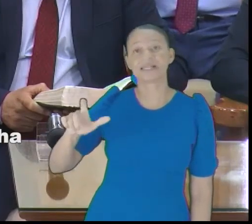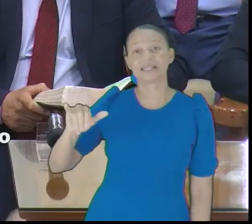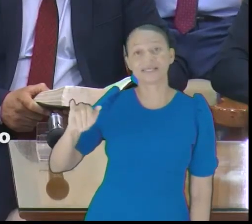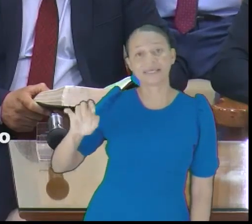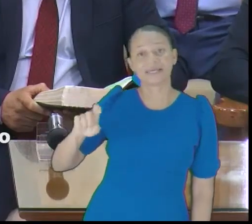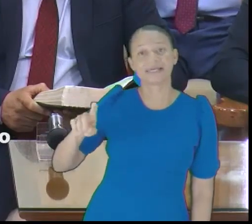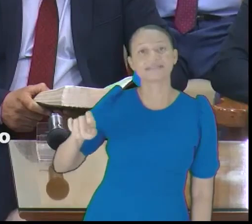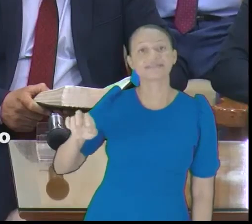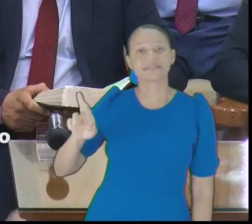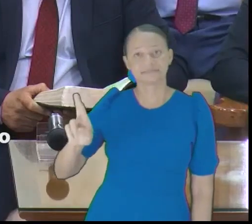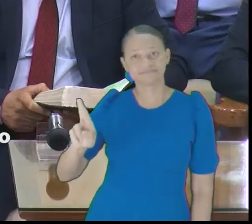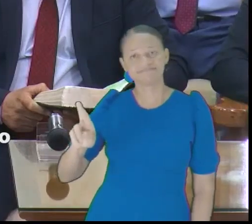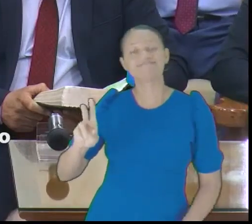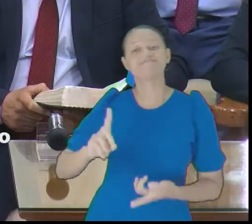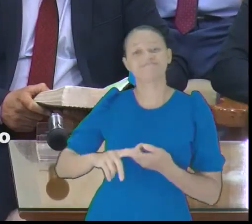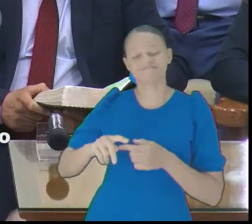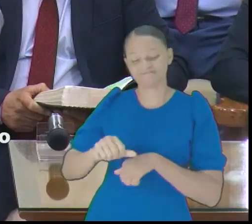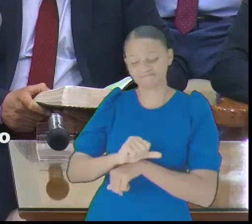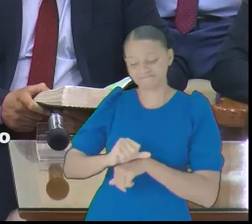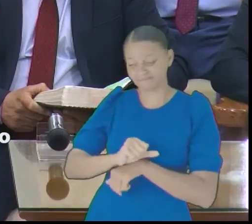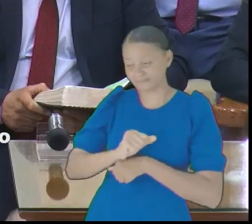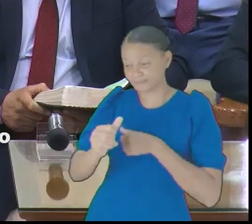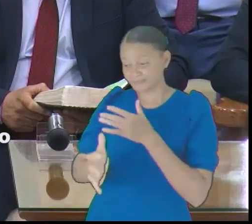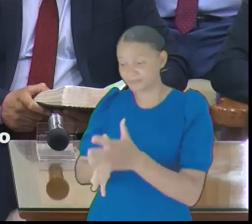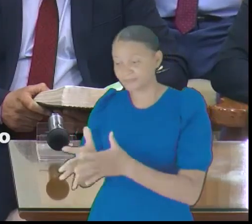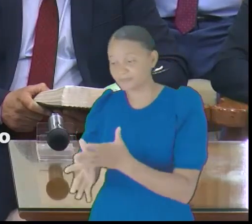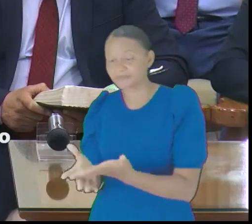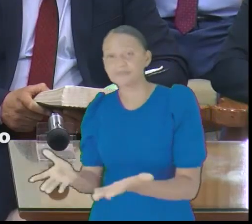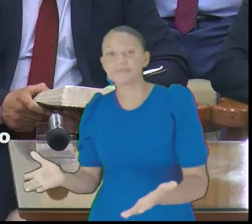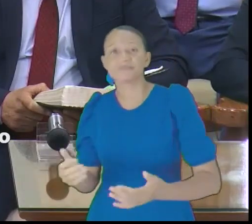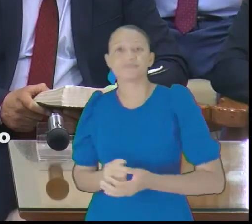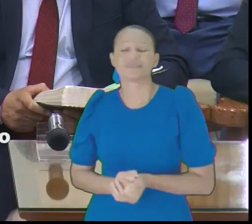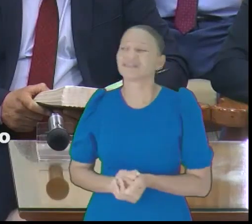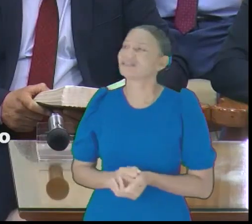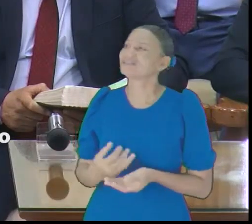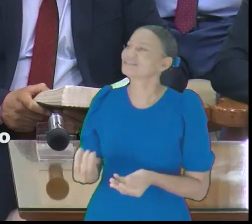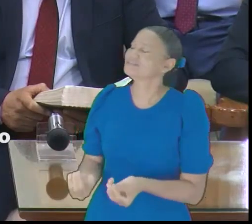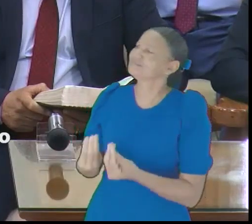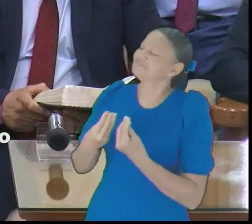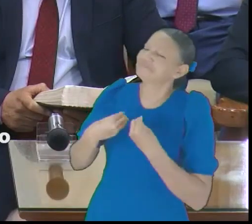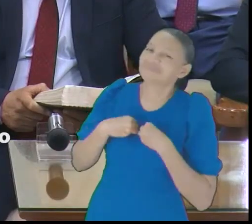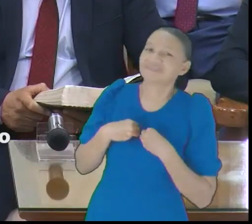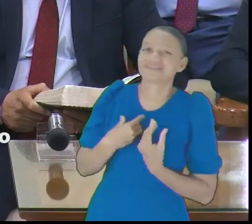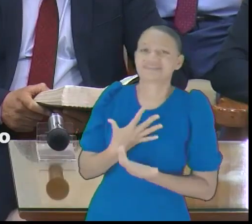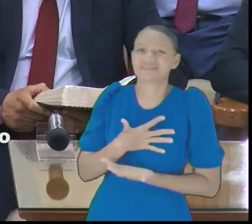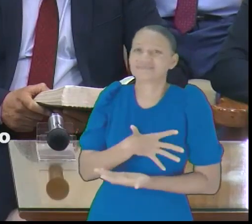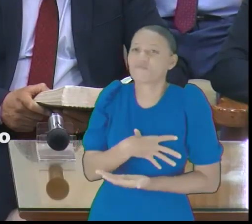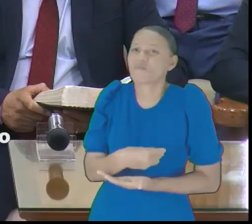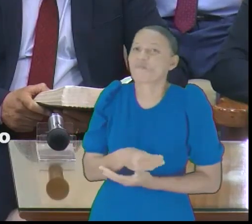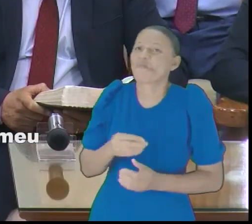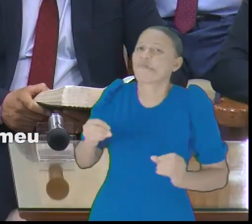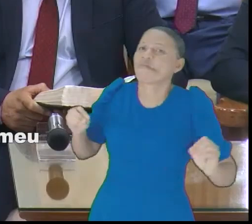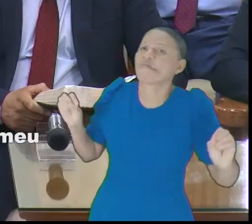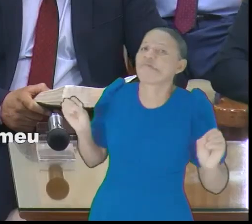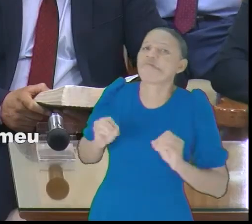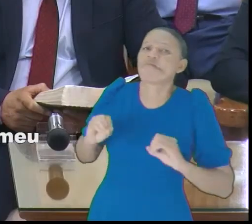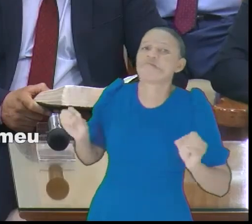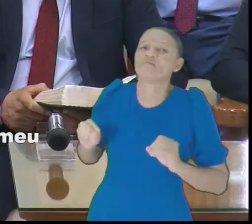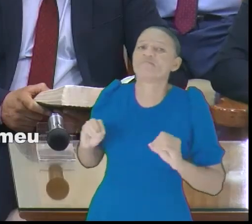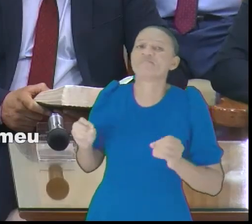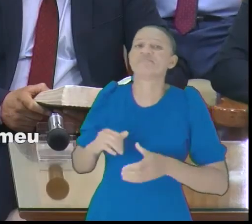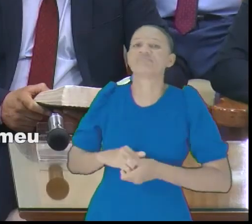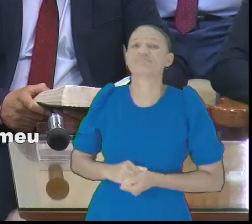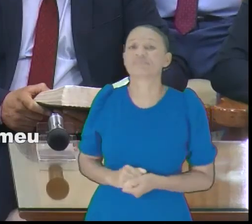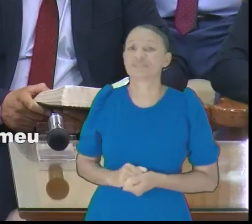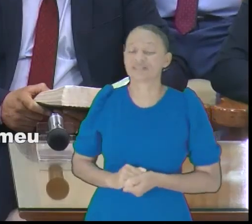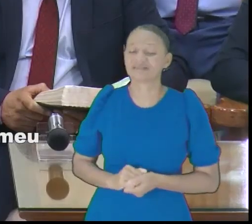Disse mais Abrão, eis que não me tens dado filhos, e eis que o